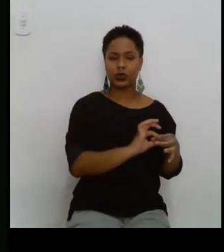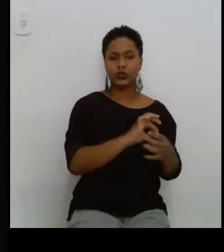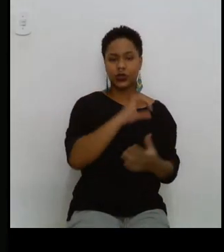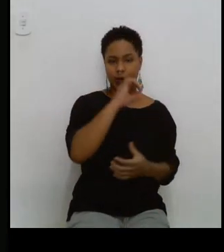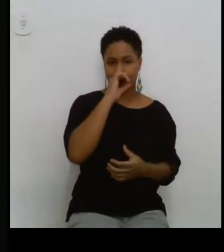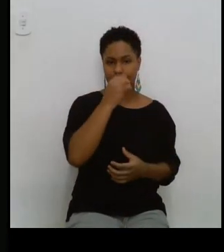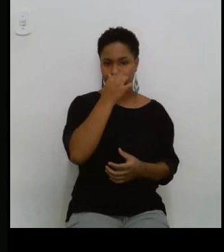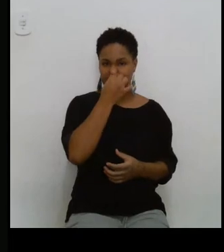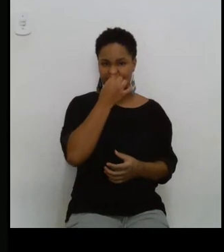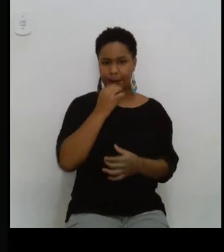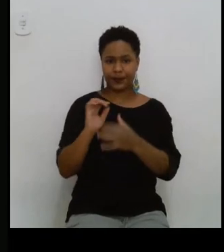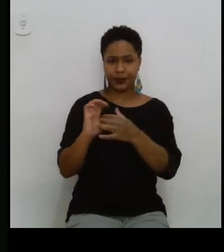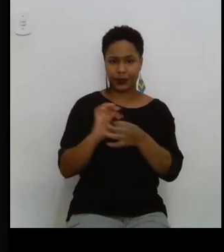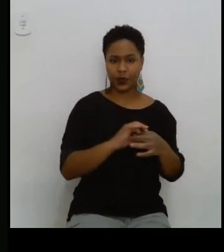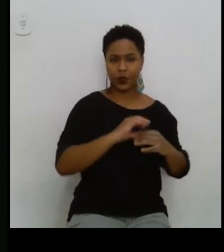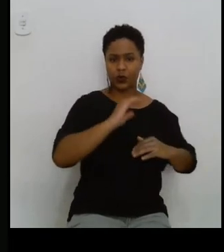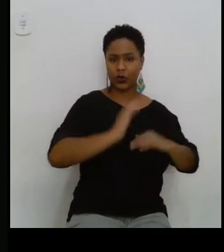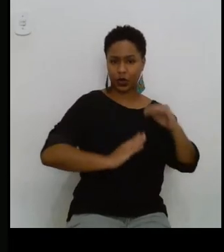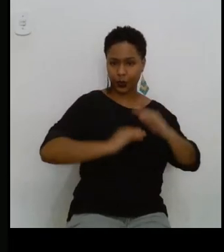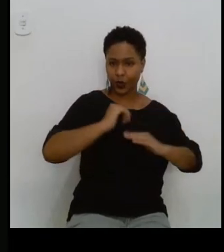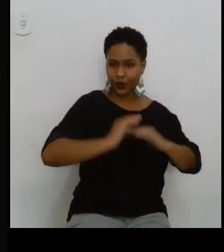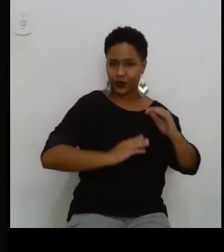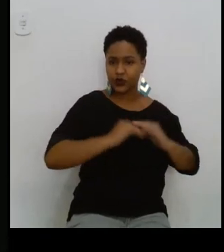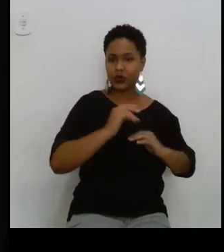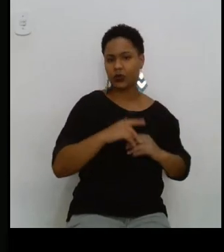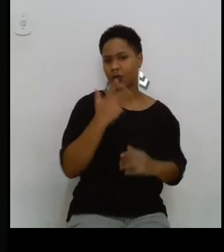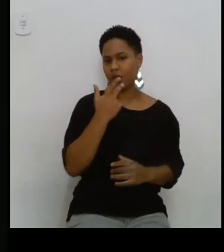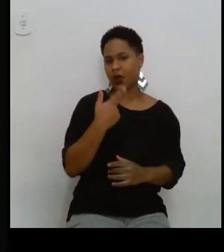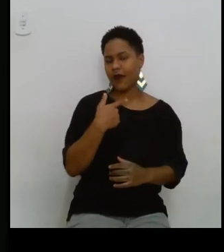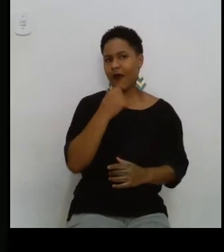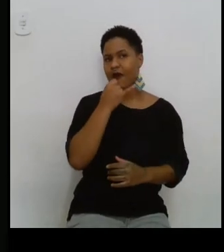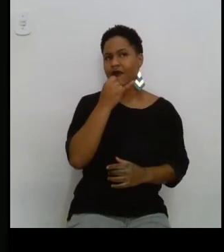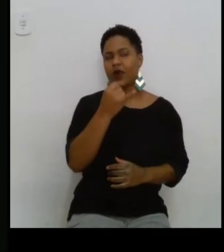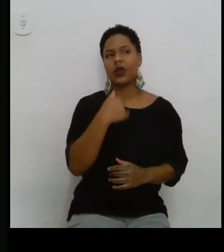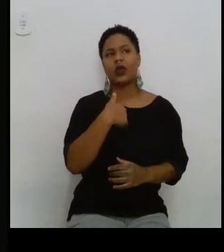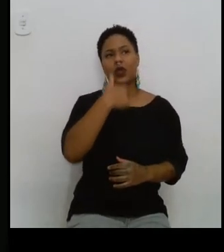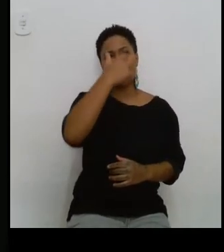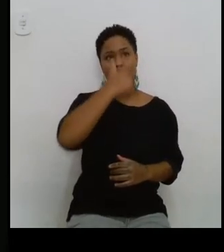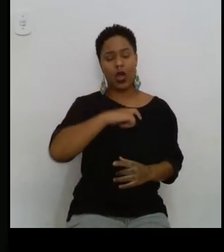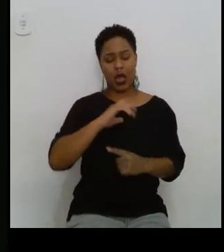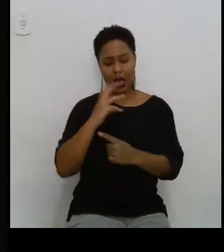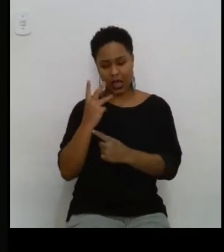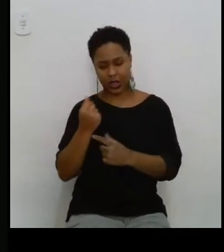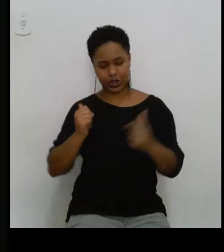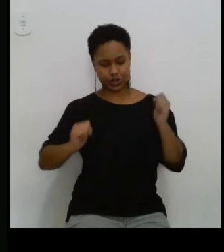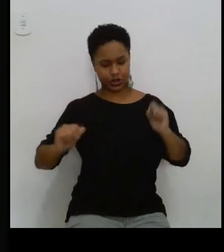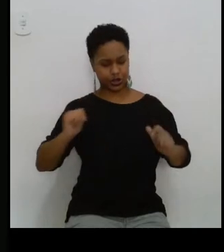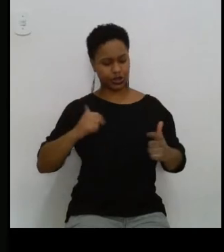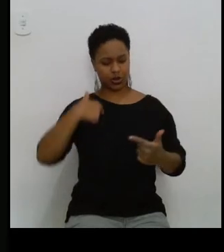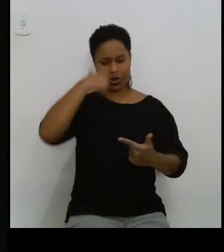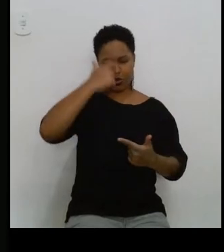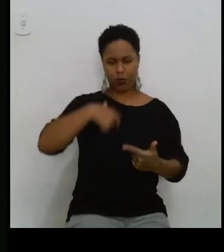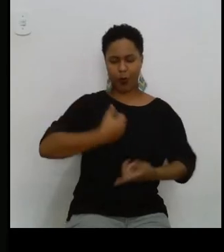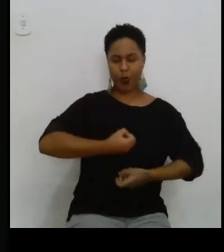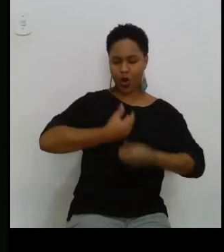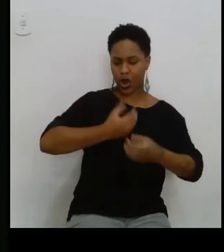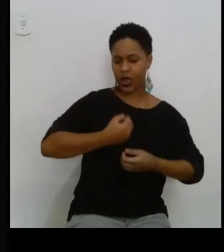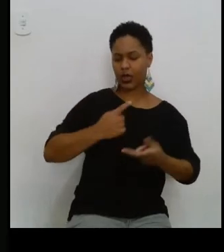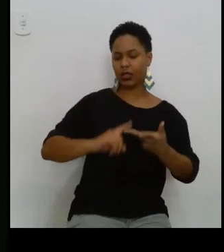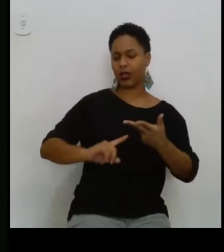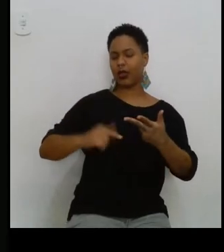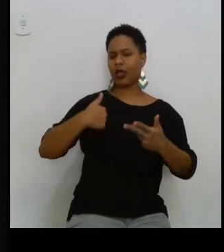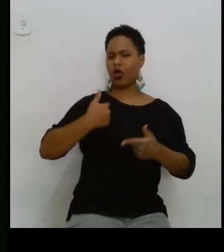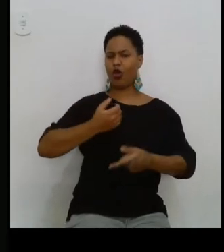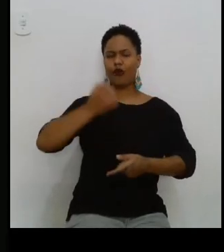um profissional né quando quando a gente fala Eu sou a questão supoete com filósofo a gente está querendo conhecimento identitário